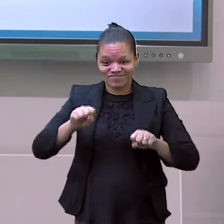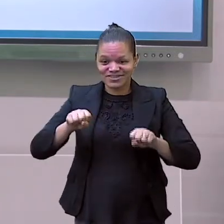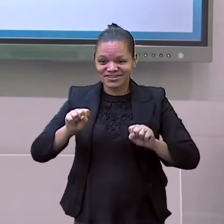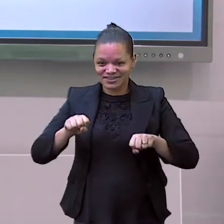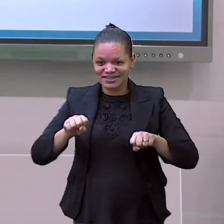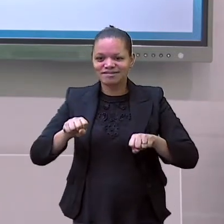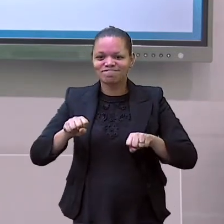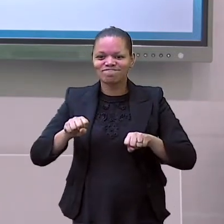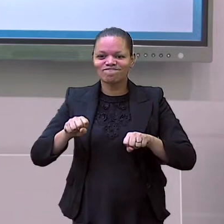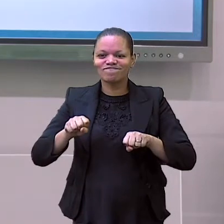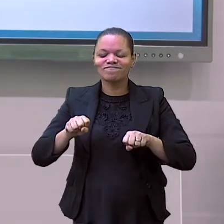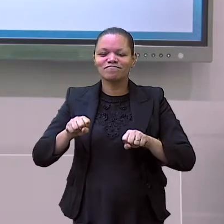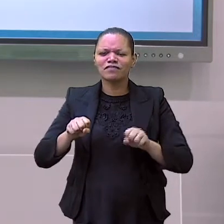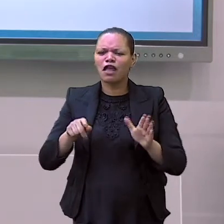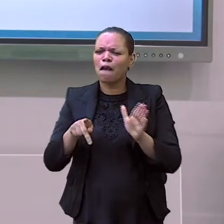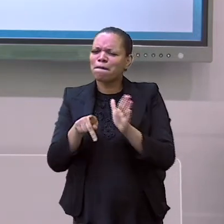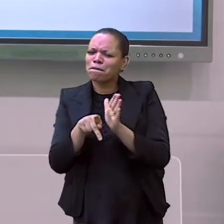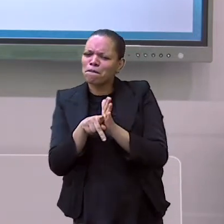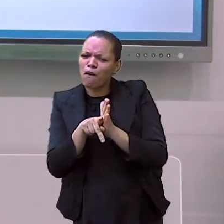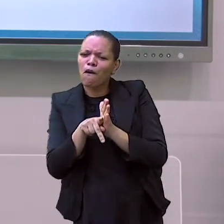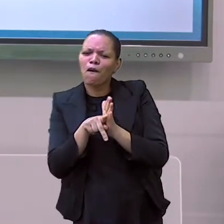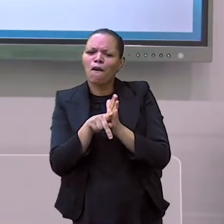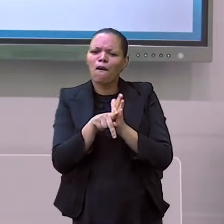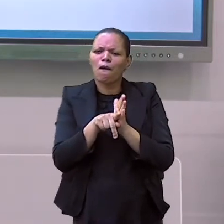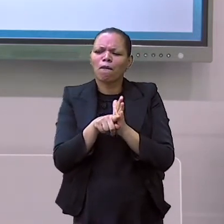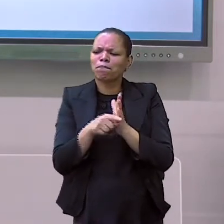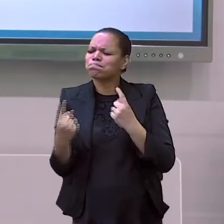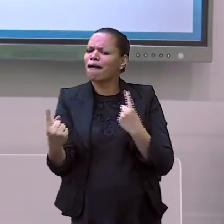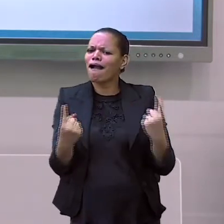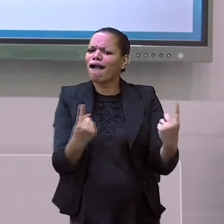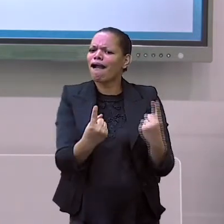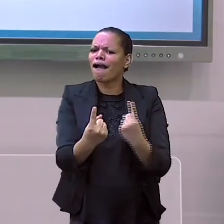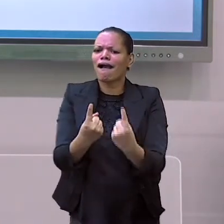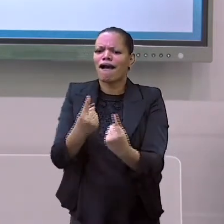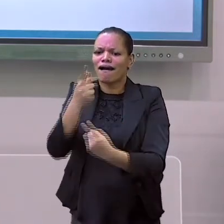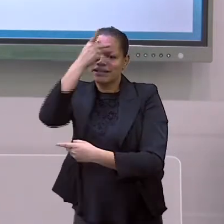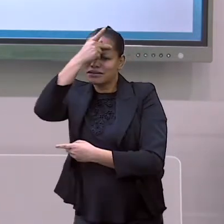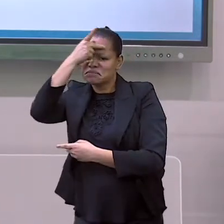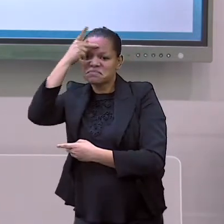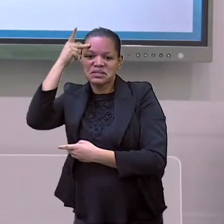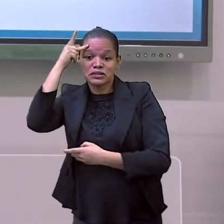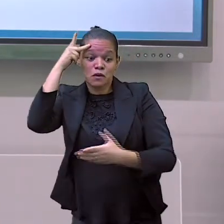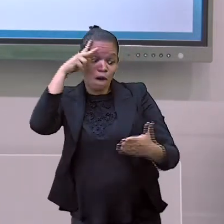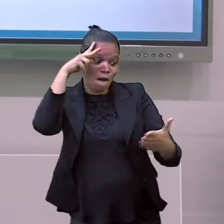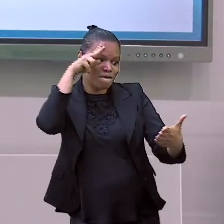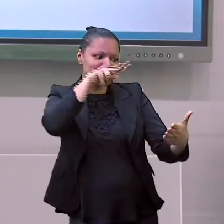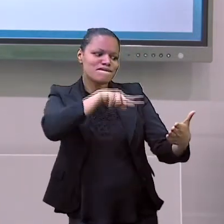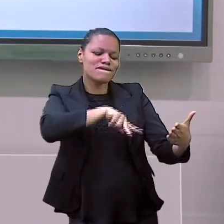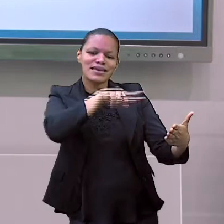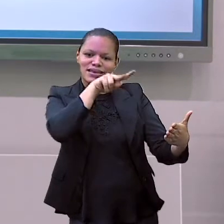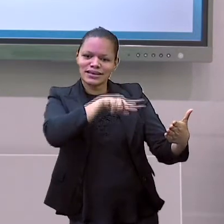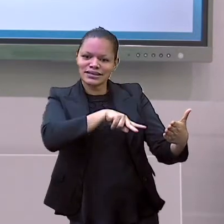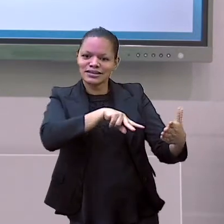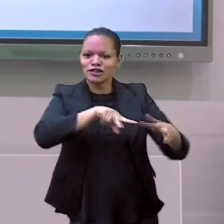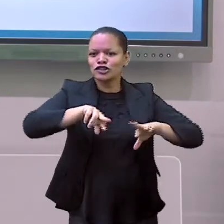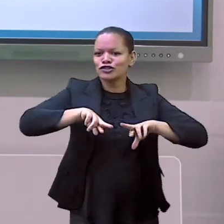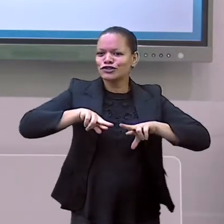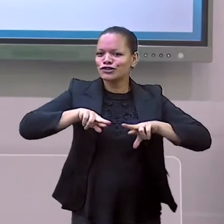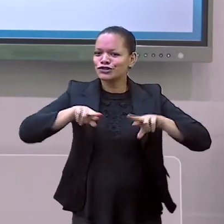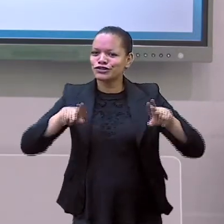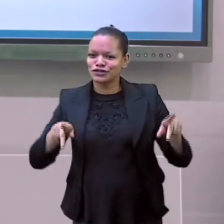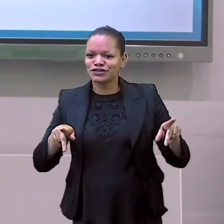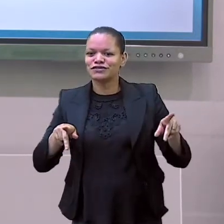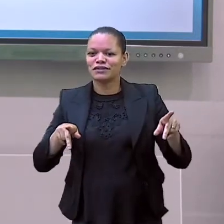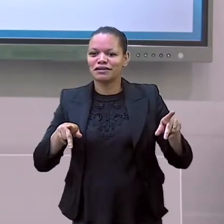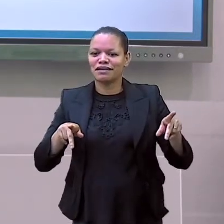a pessoa está fazendo a leitura. A visão que a pessoa tem do poema faz com que ele